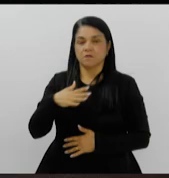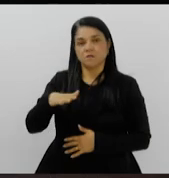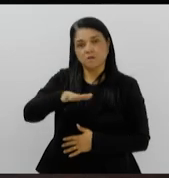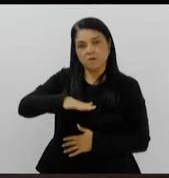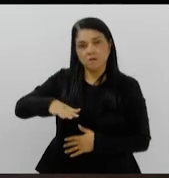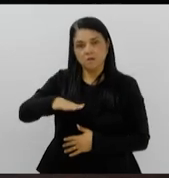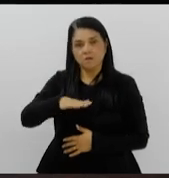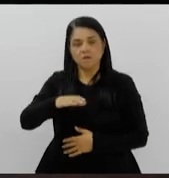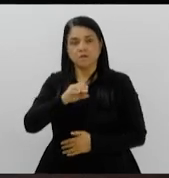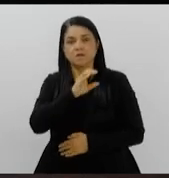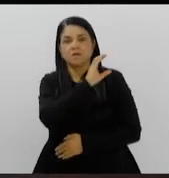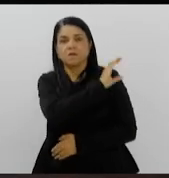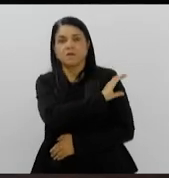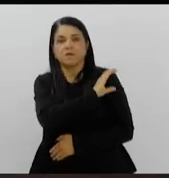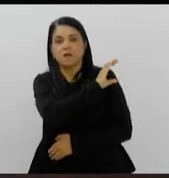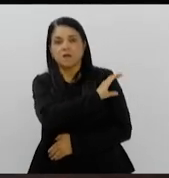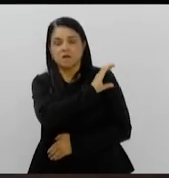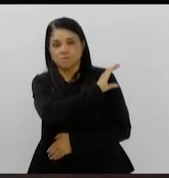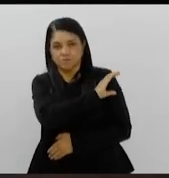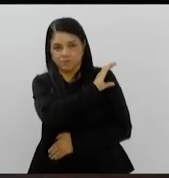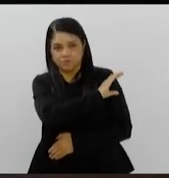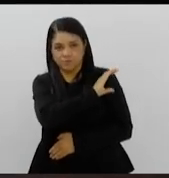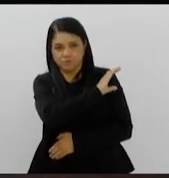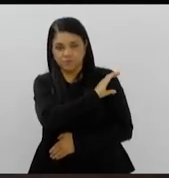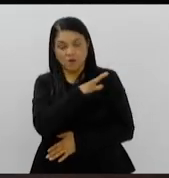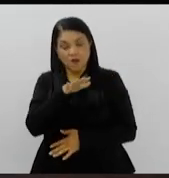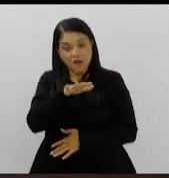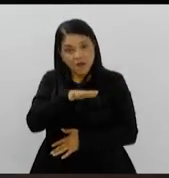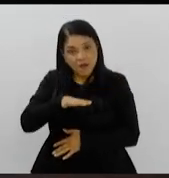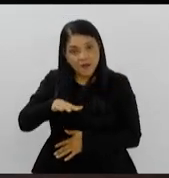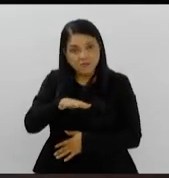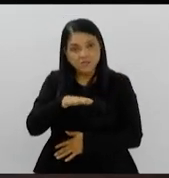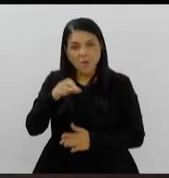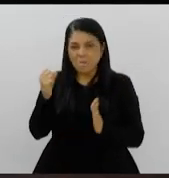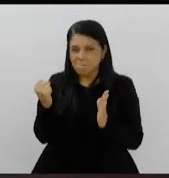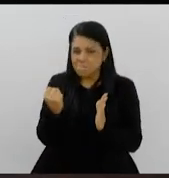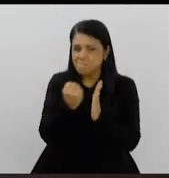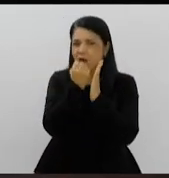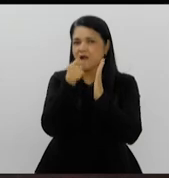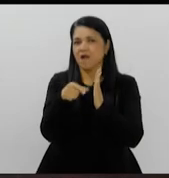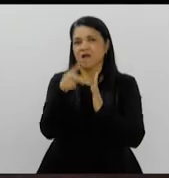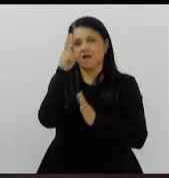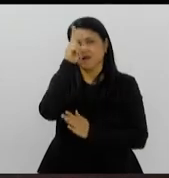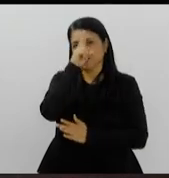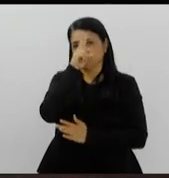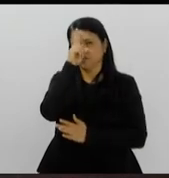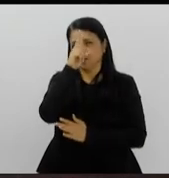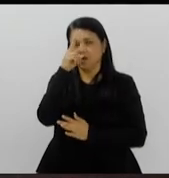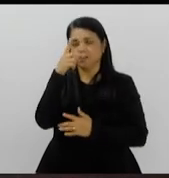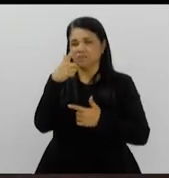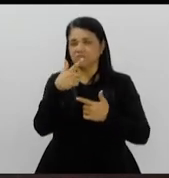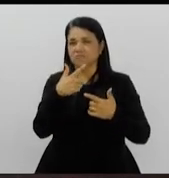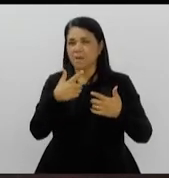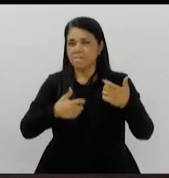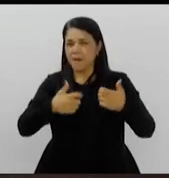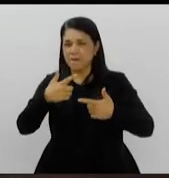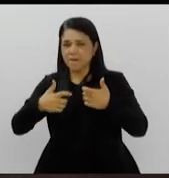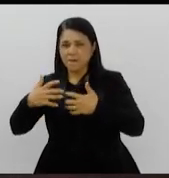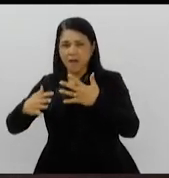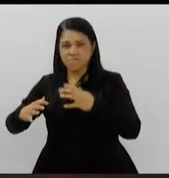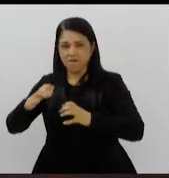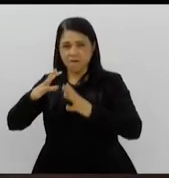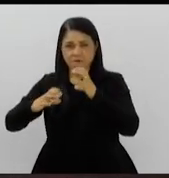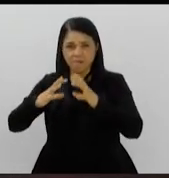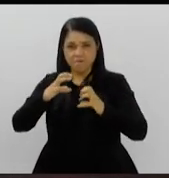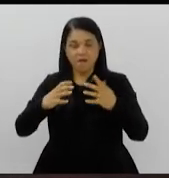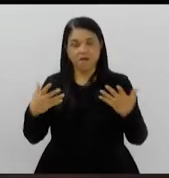em Campos dos Goytacazes, uma região marcada historicamente por conflitos e até